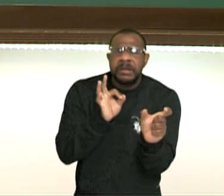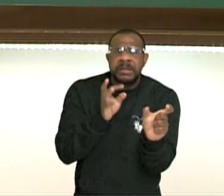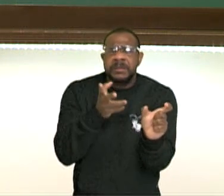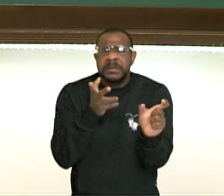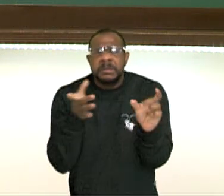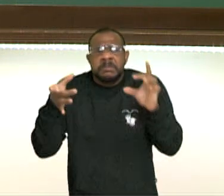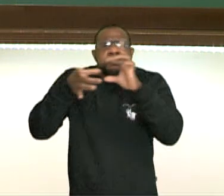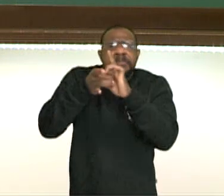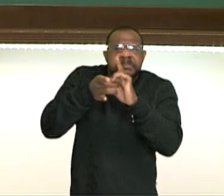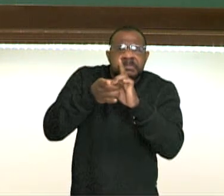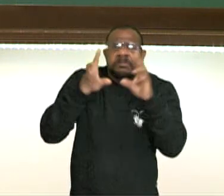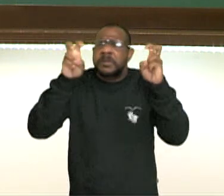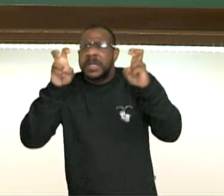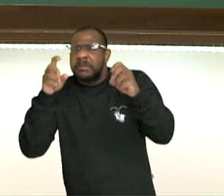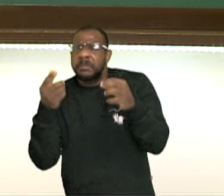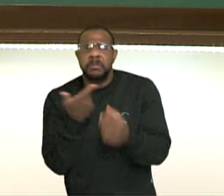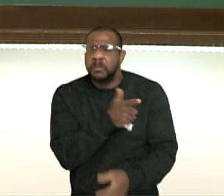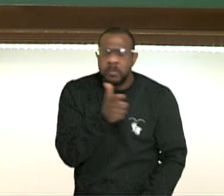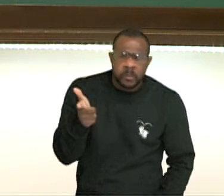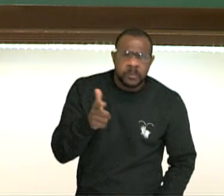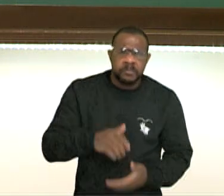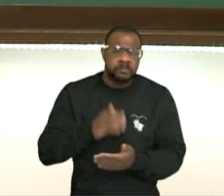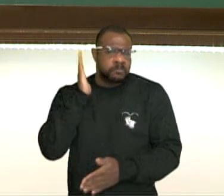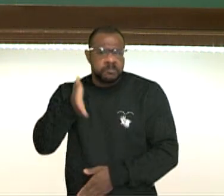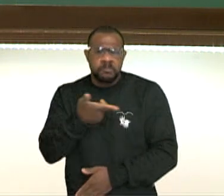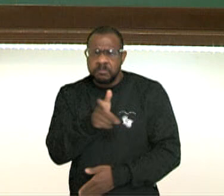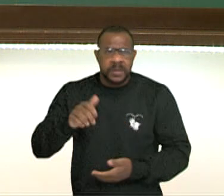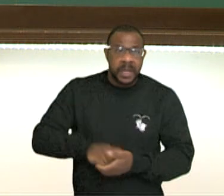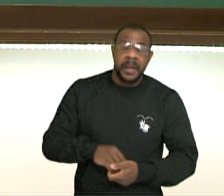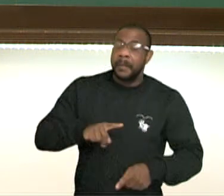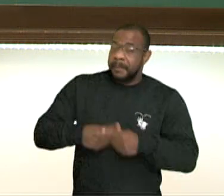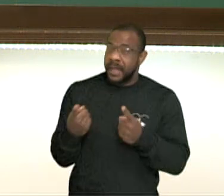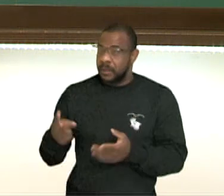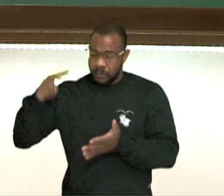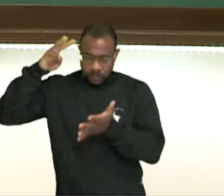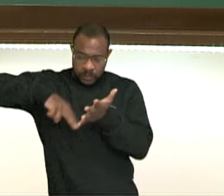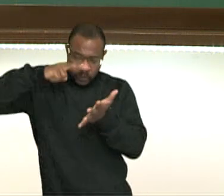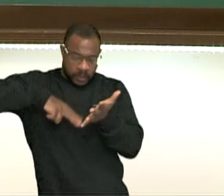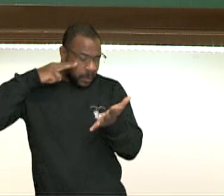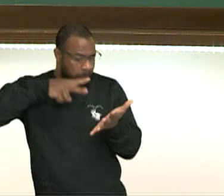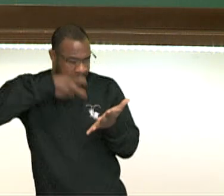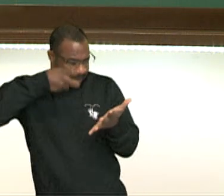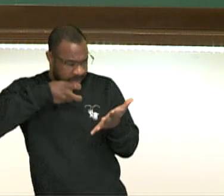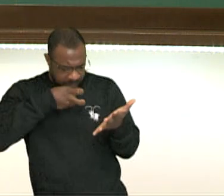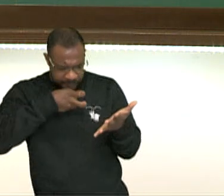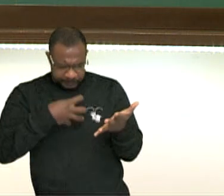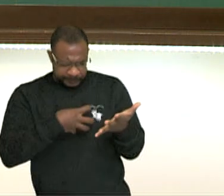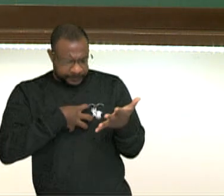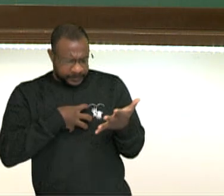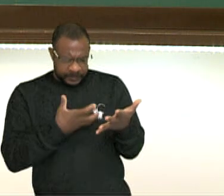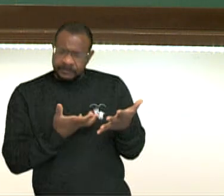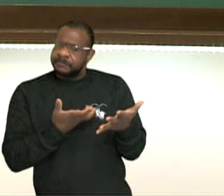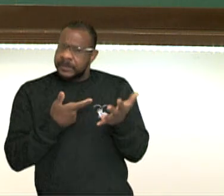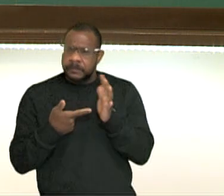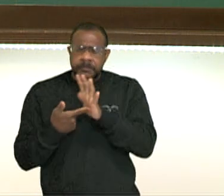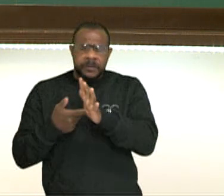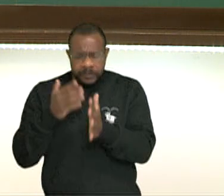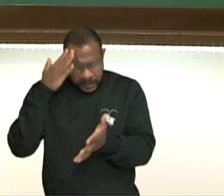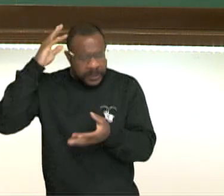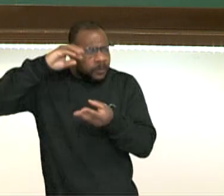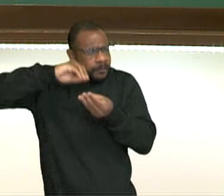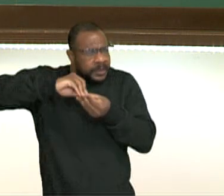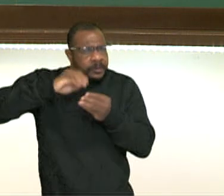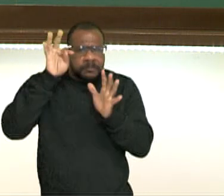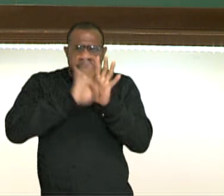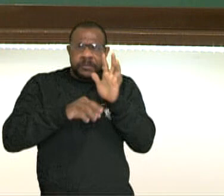texto para que o leitor ele leia esse texto do jeito que eu quis escrever, para que ele tenha a impressão que eu queria dar.